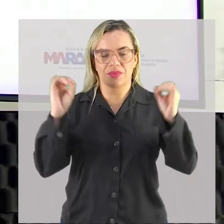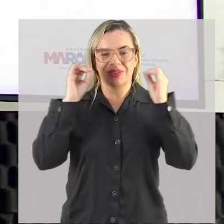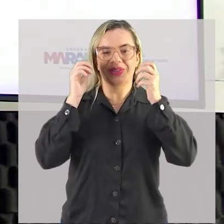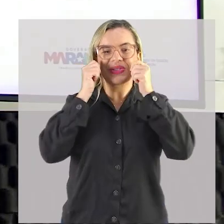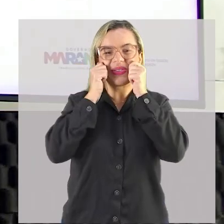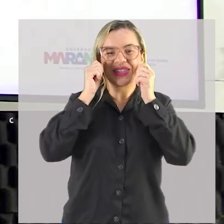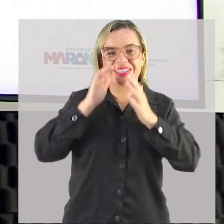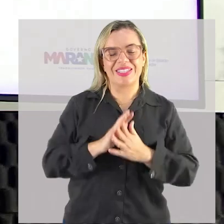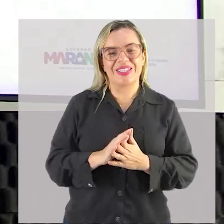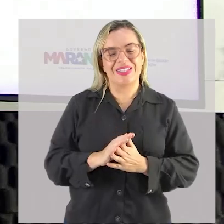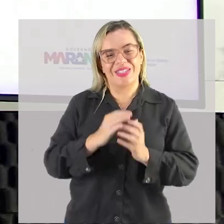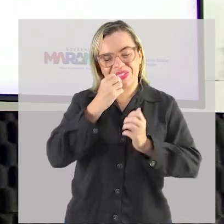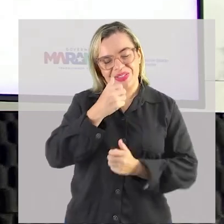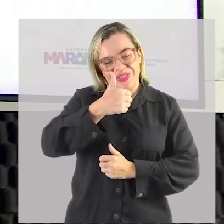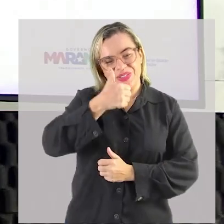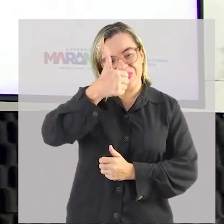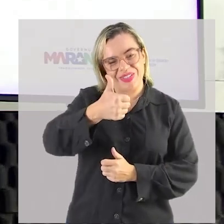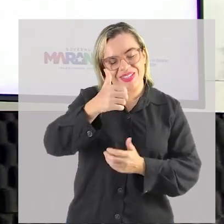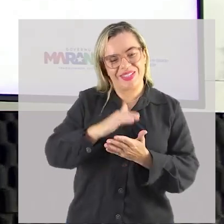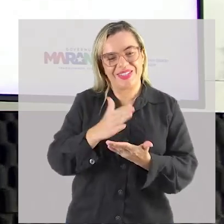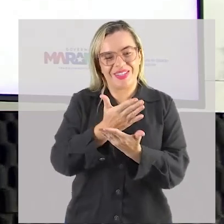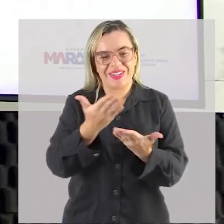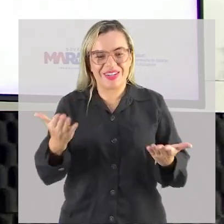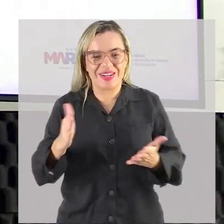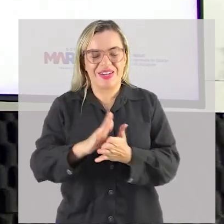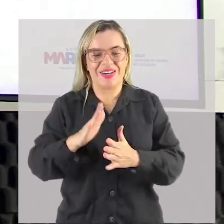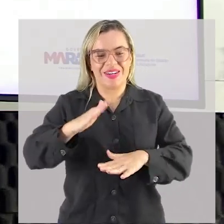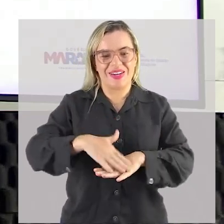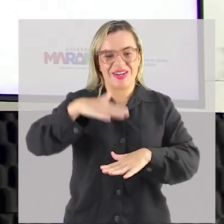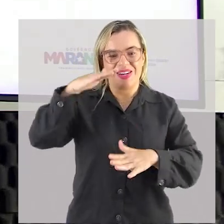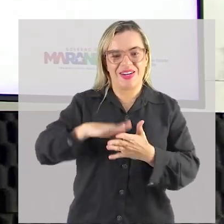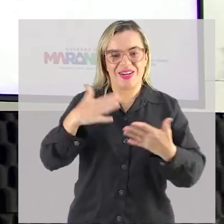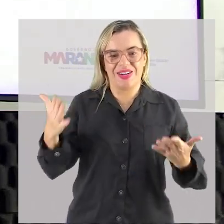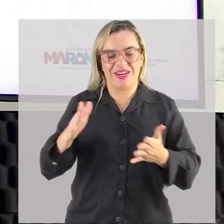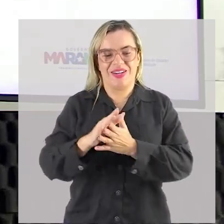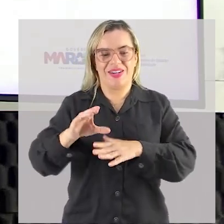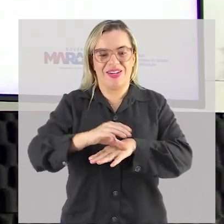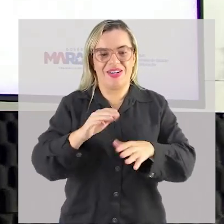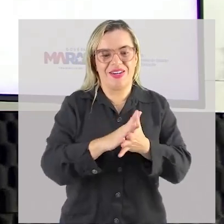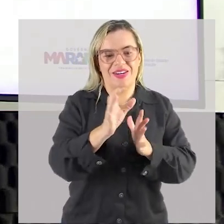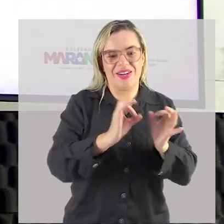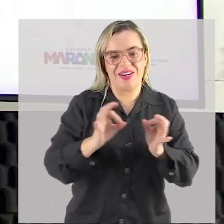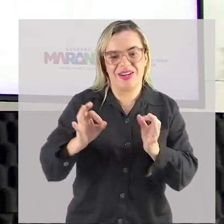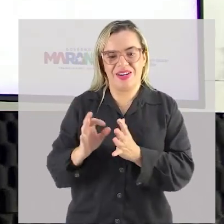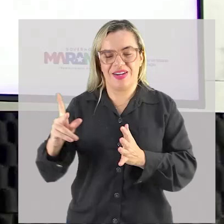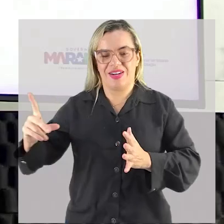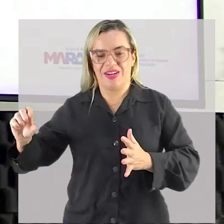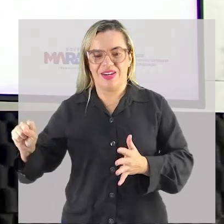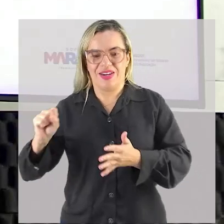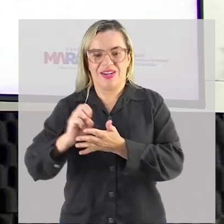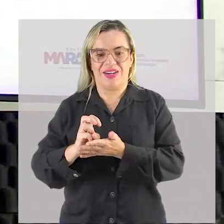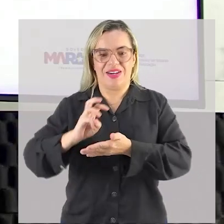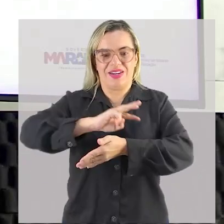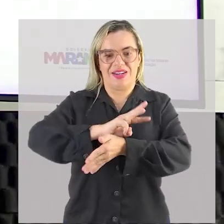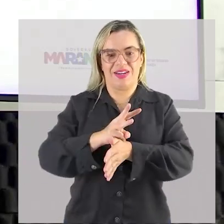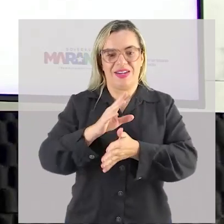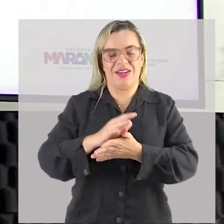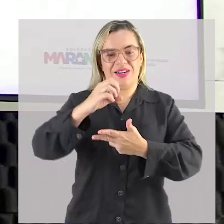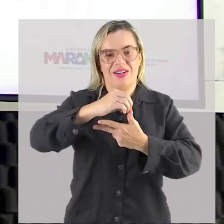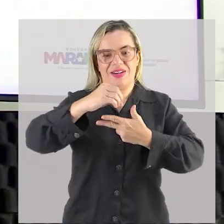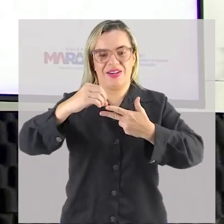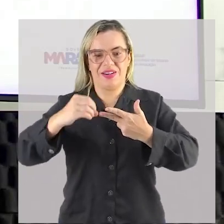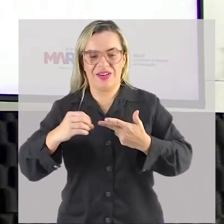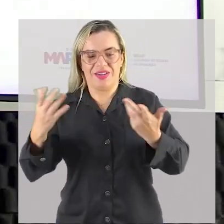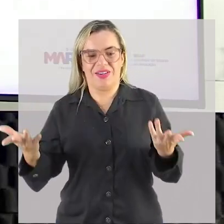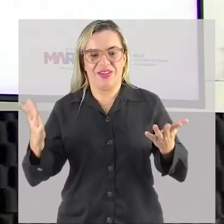Oi xus tudo bem com vocês mais uma aula do curso preparatório pais o Ema